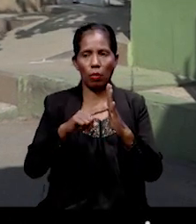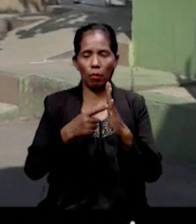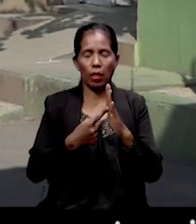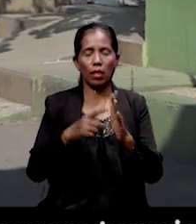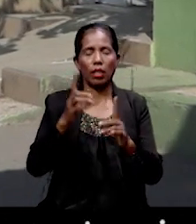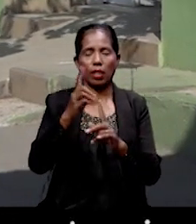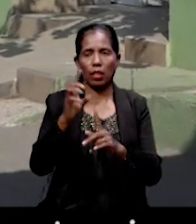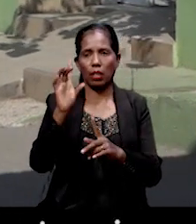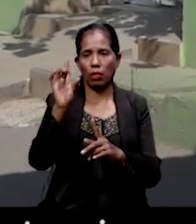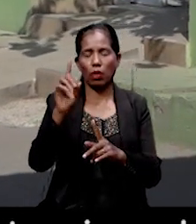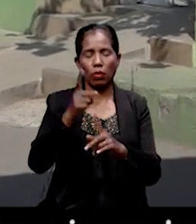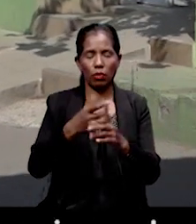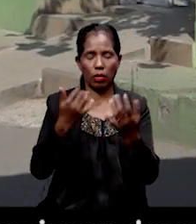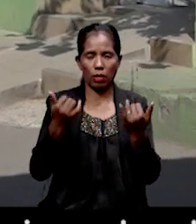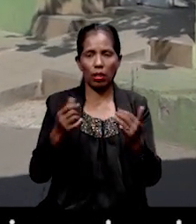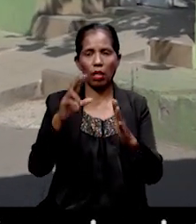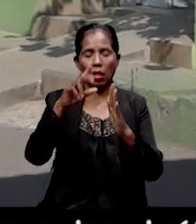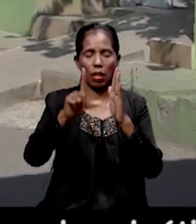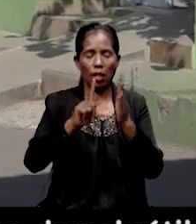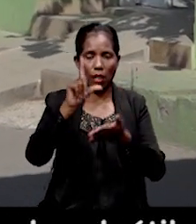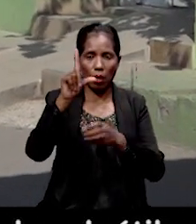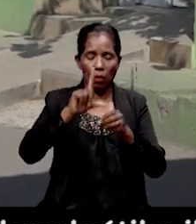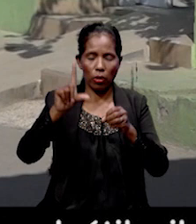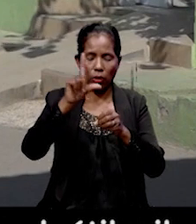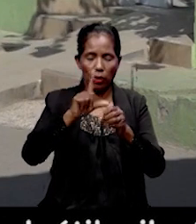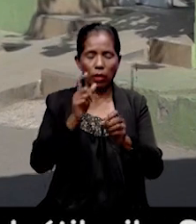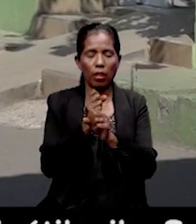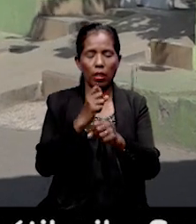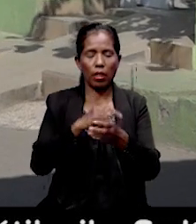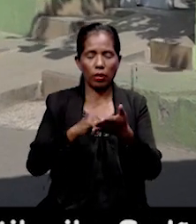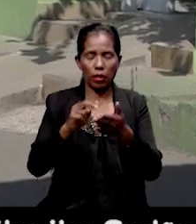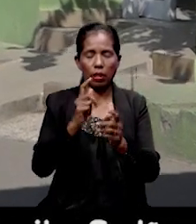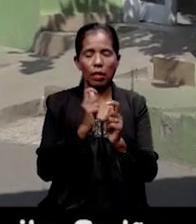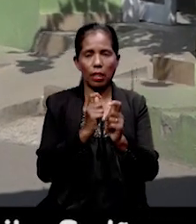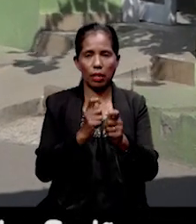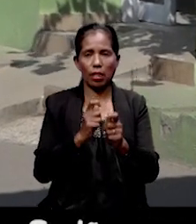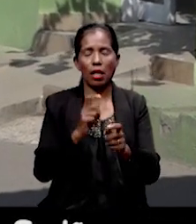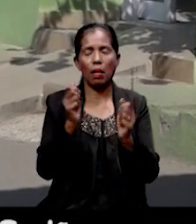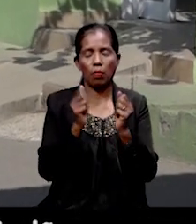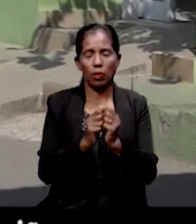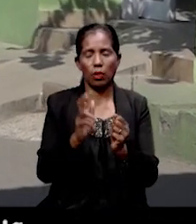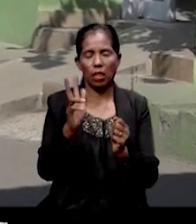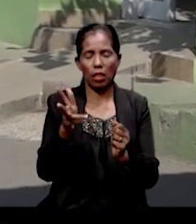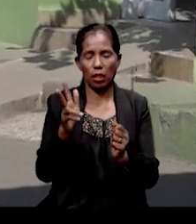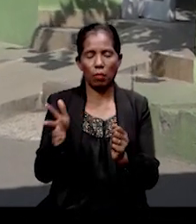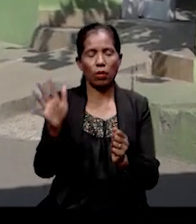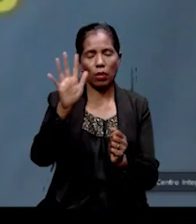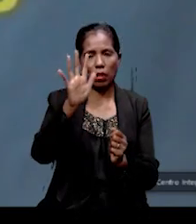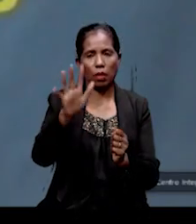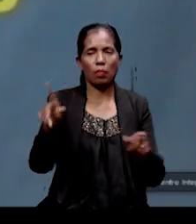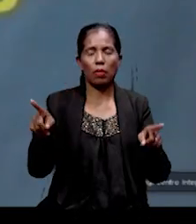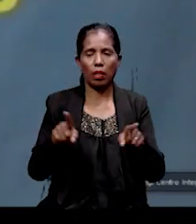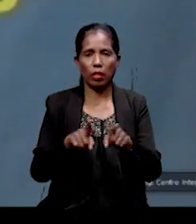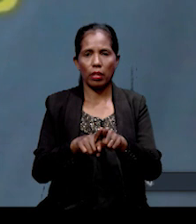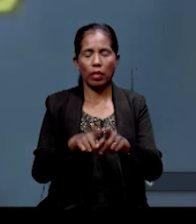Lorongualu, Fulani, Laboratório Nacional Saúde, halo testa PCR, ha mutu na Intolo Nulu, Reste Lima, macanesan,